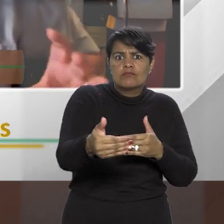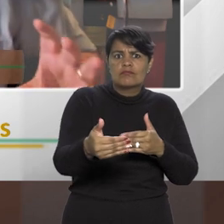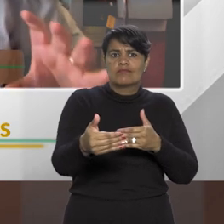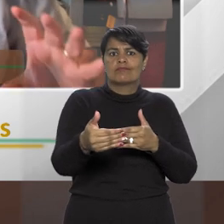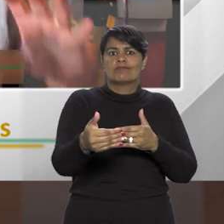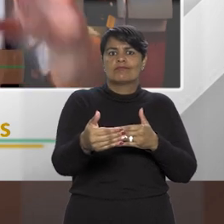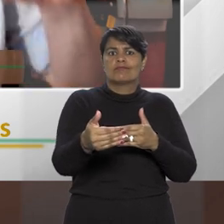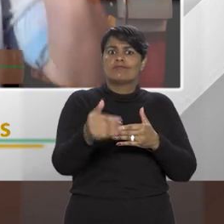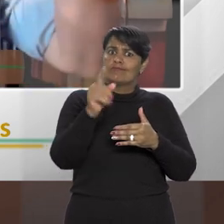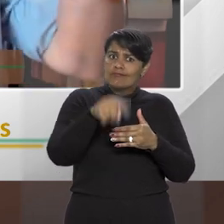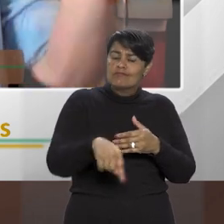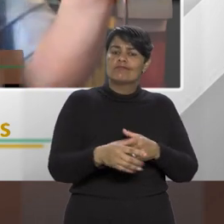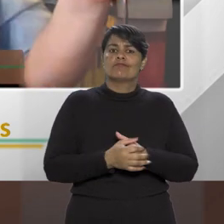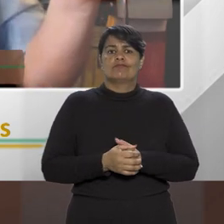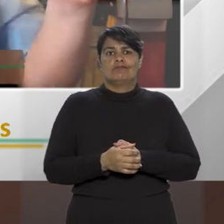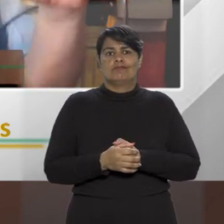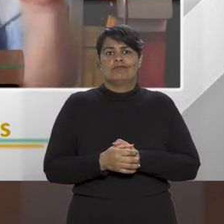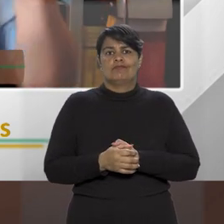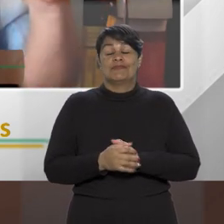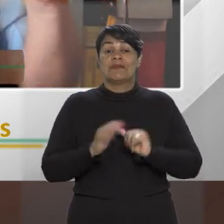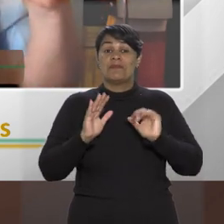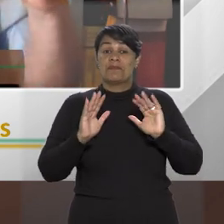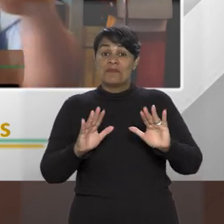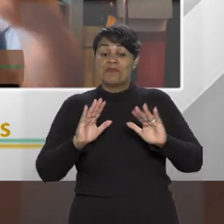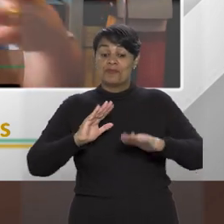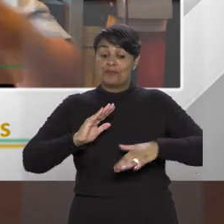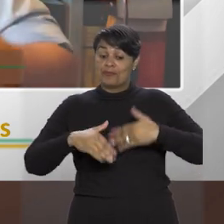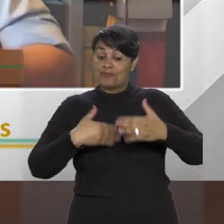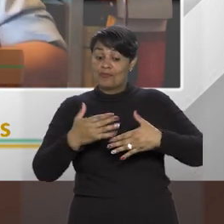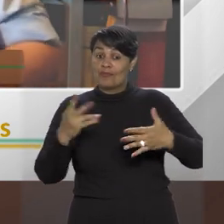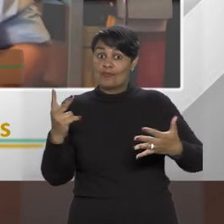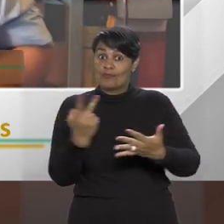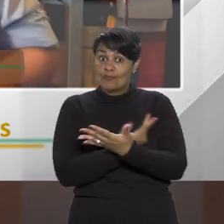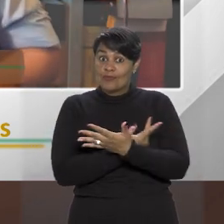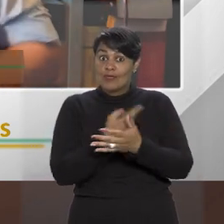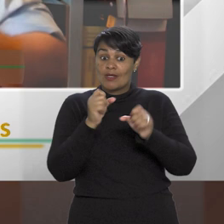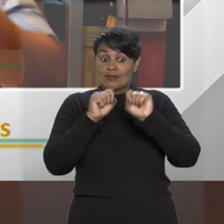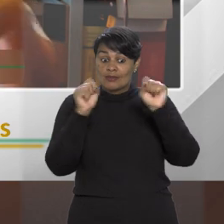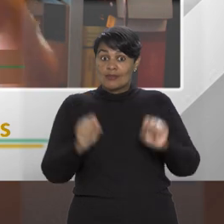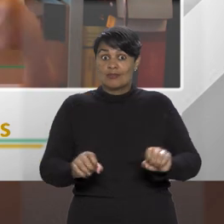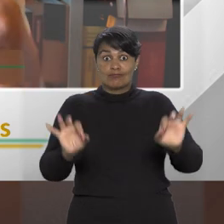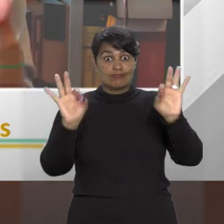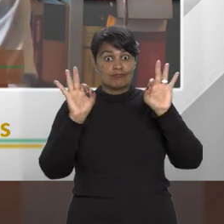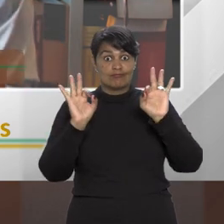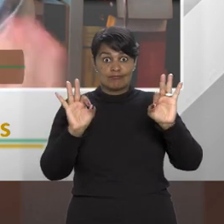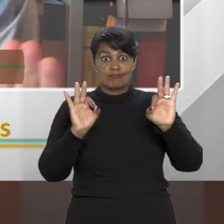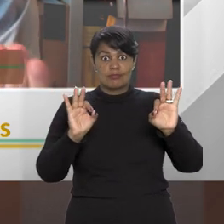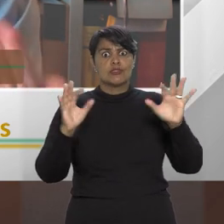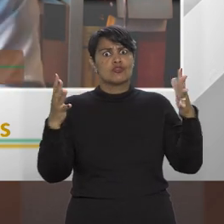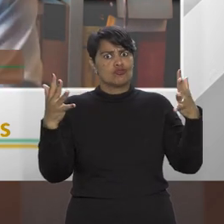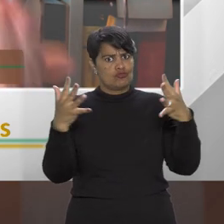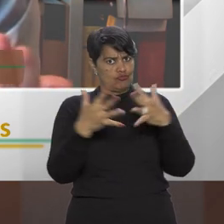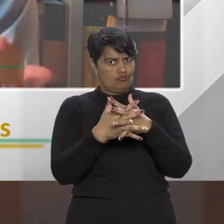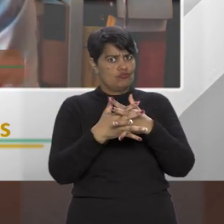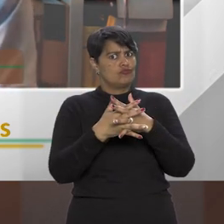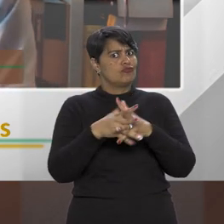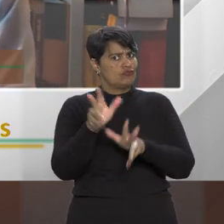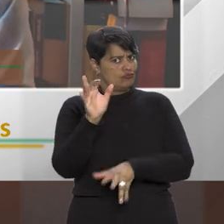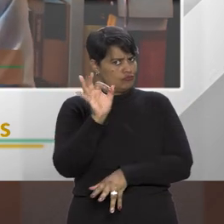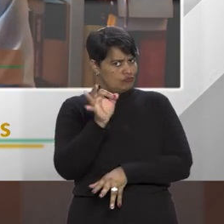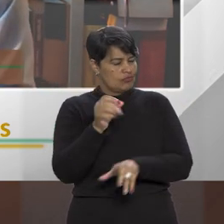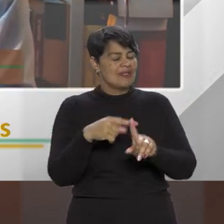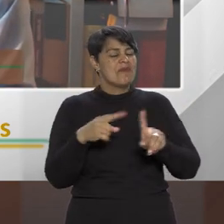rico, complexo, porque tem muitas coisas, mas muito rico e bem azeitado. Por isso que é difícil para mim responder a pergunta: o que é que